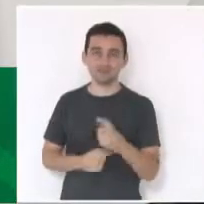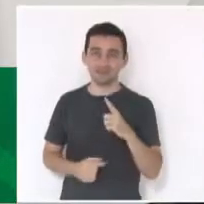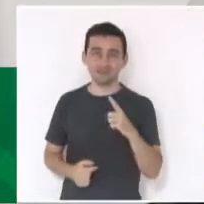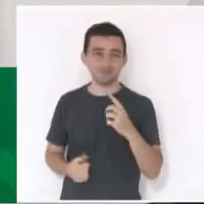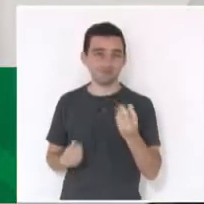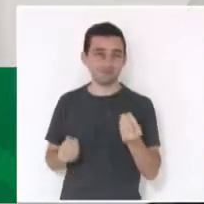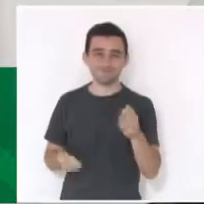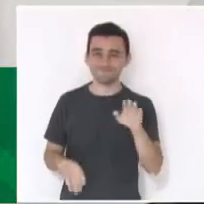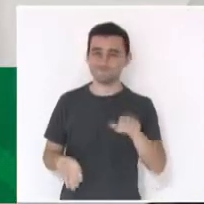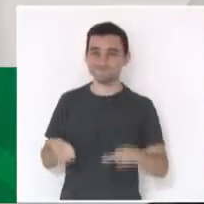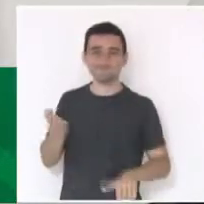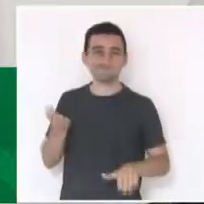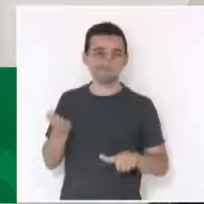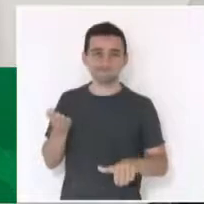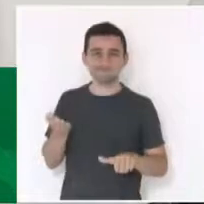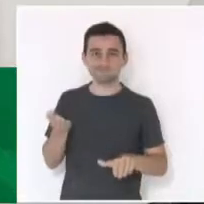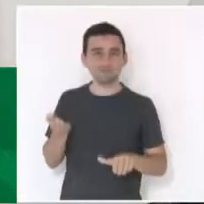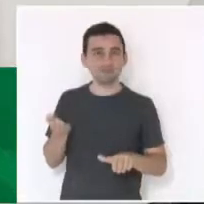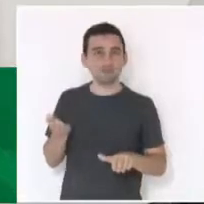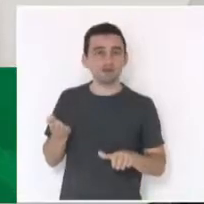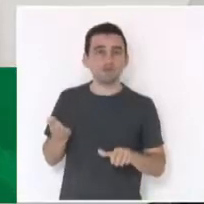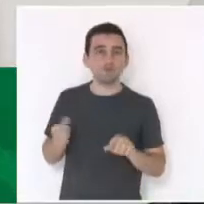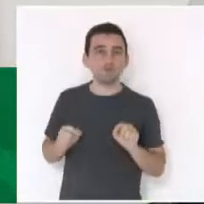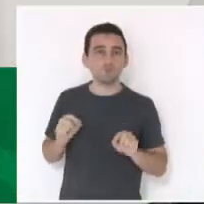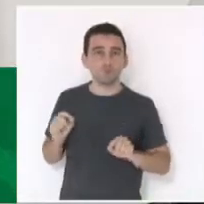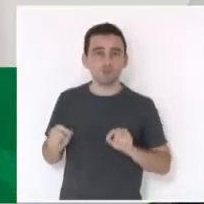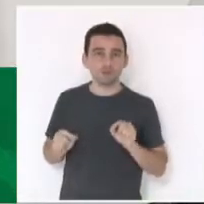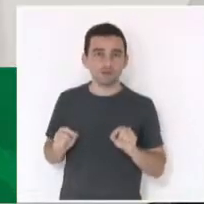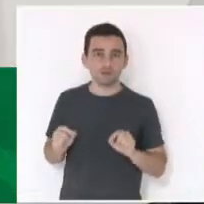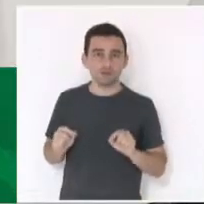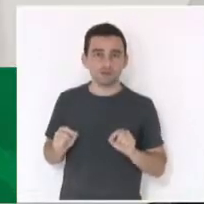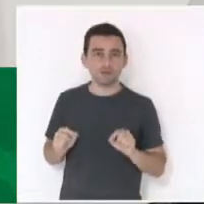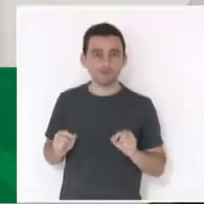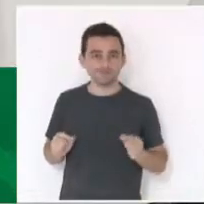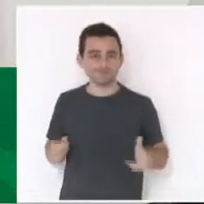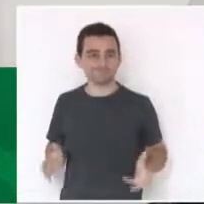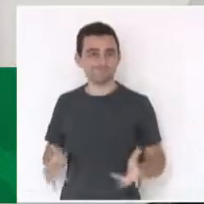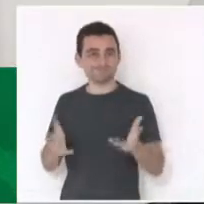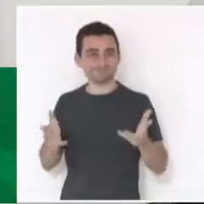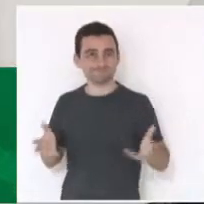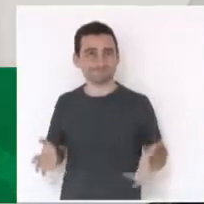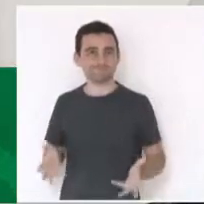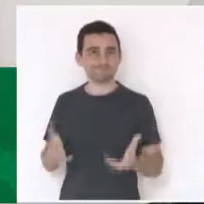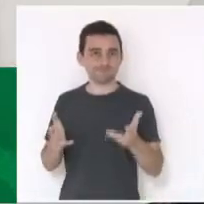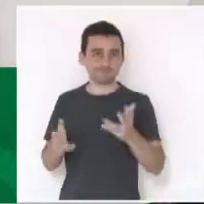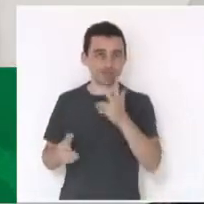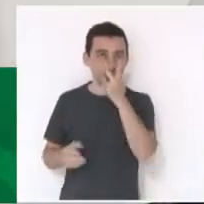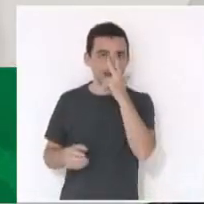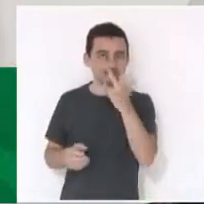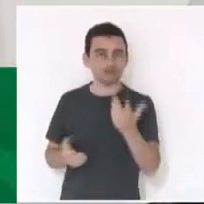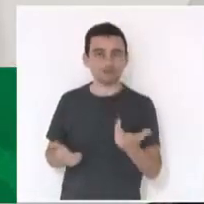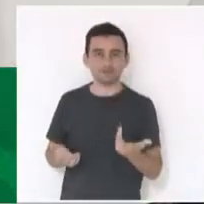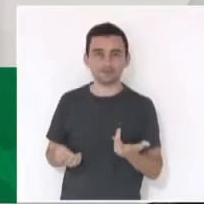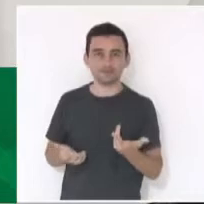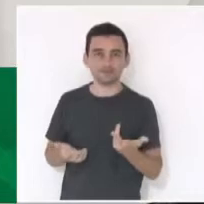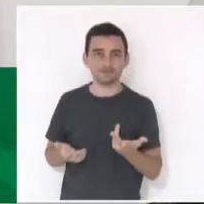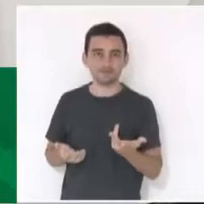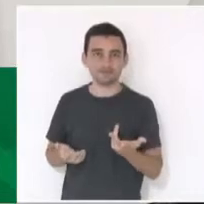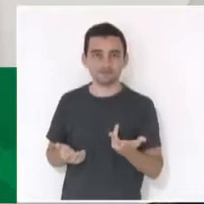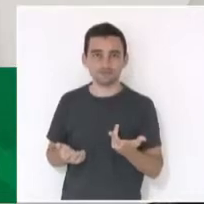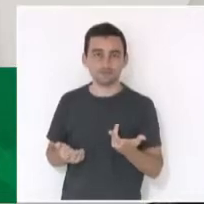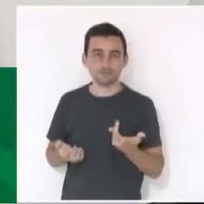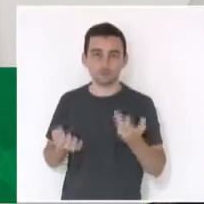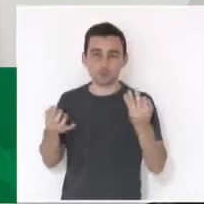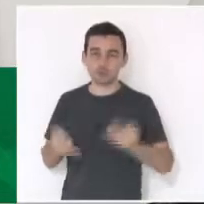desigualdades elas promovem constantemente situações de